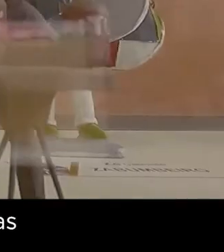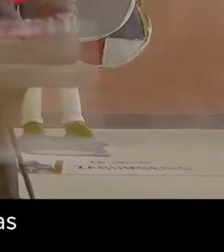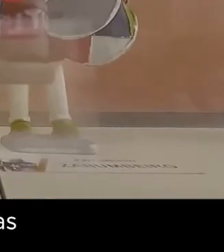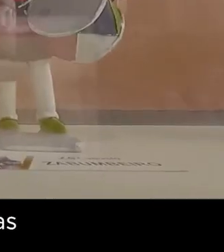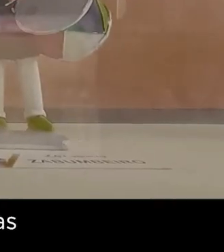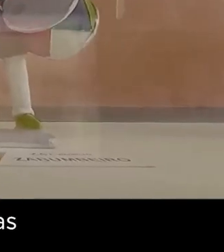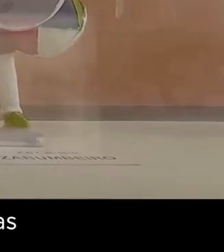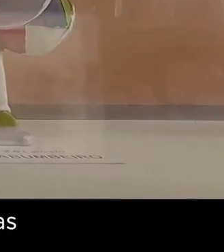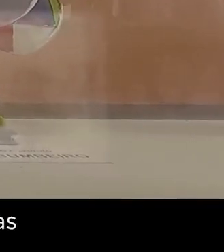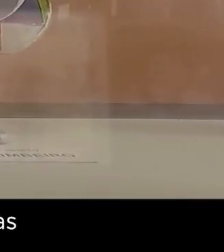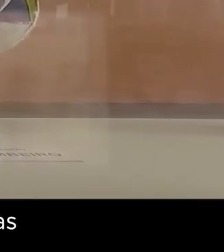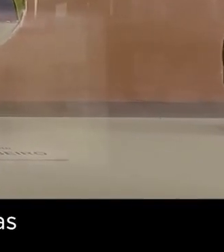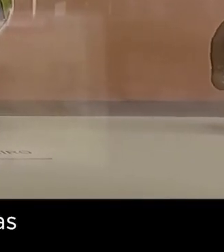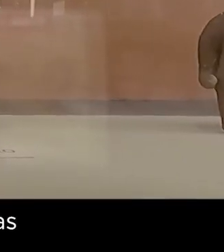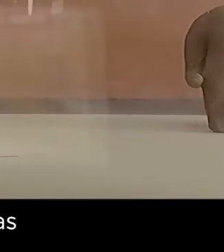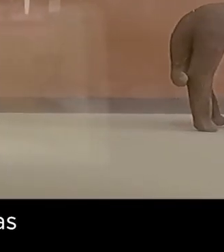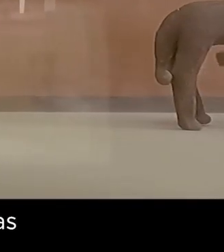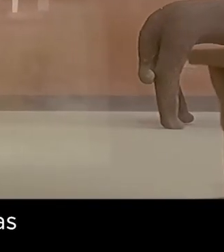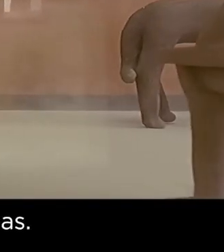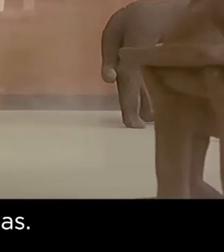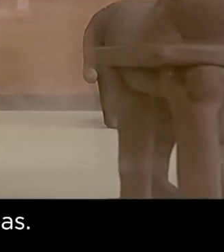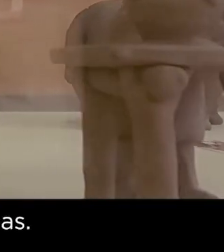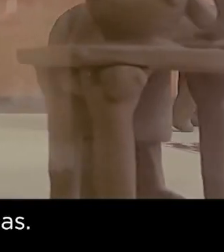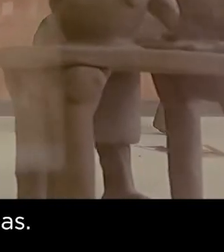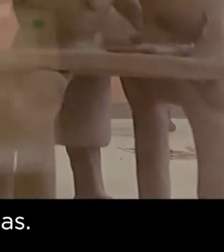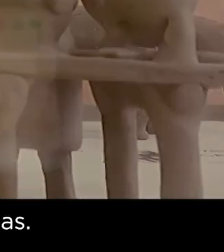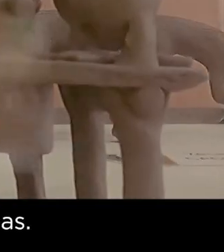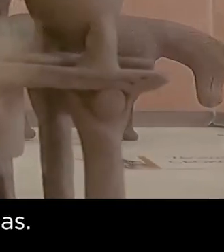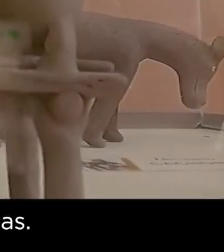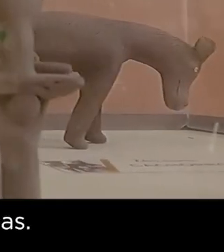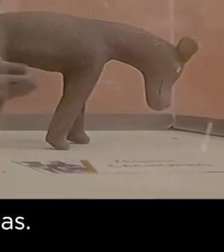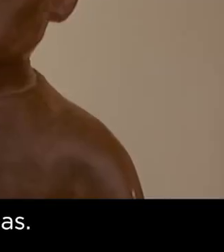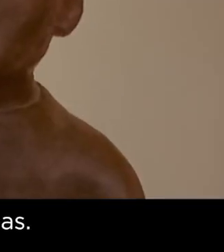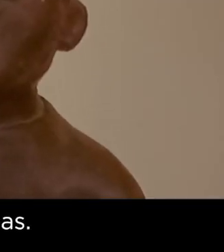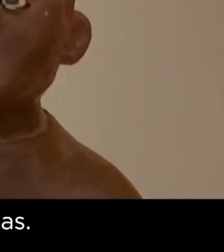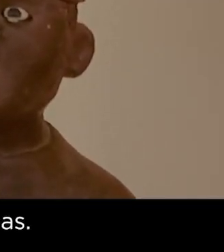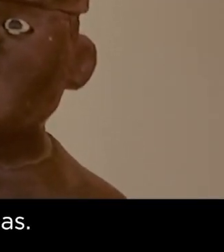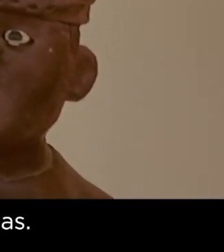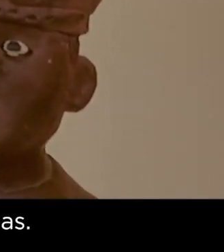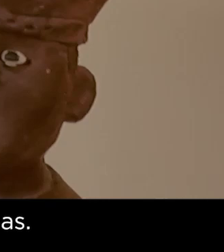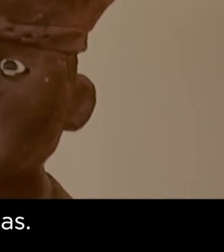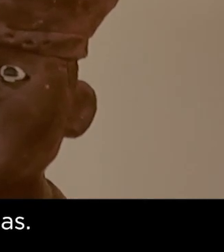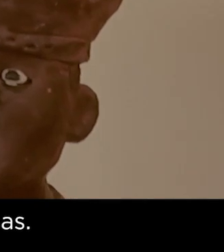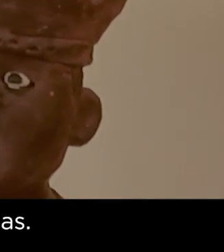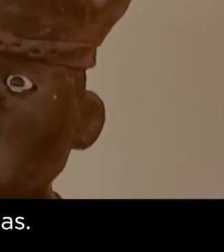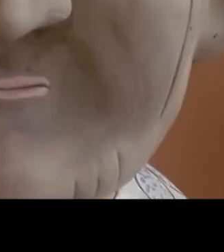cultura. Também retratava cenas cotidianas de pessoas idosas e figuras